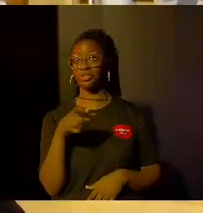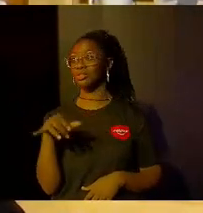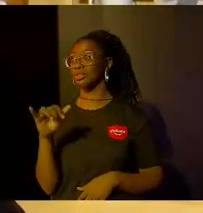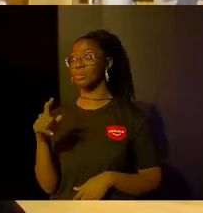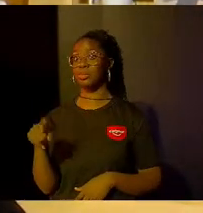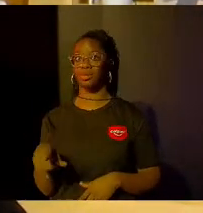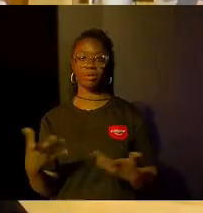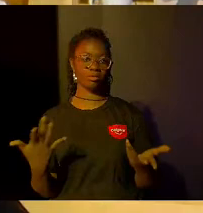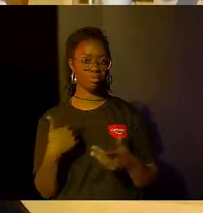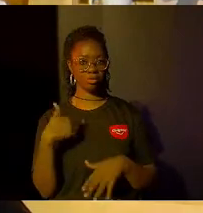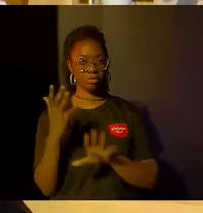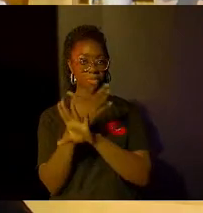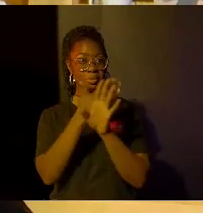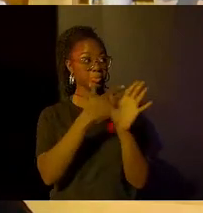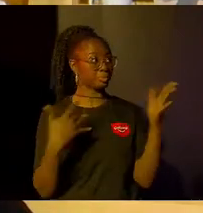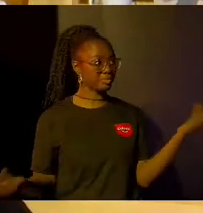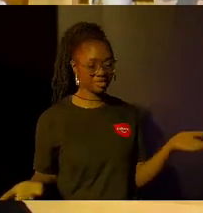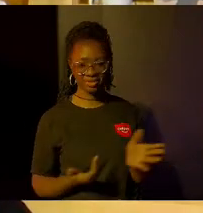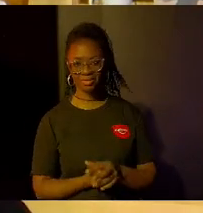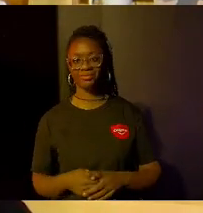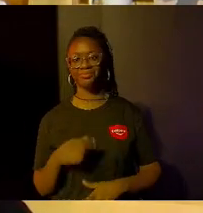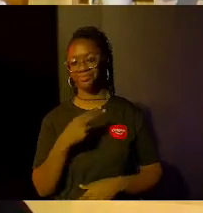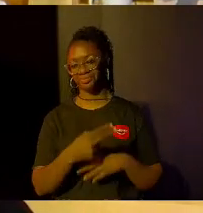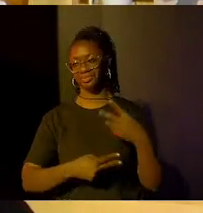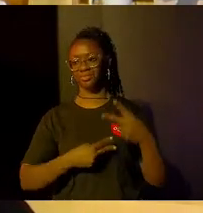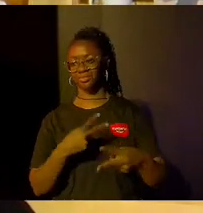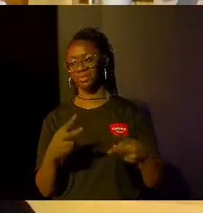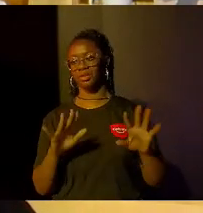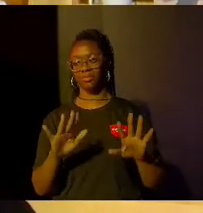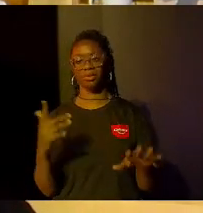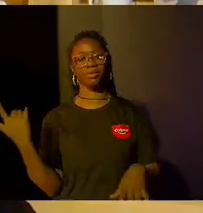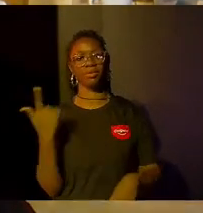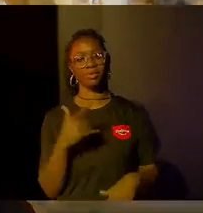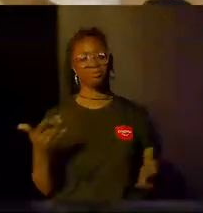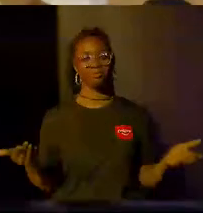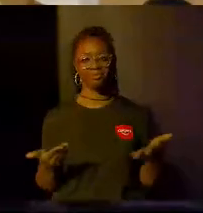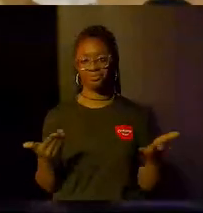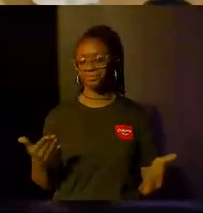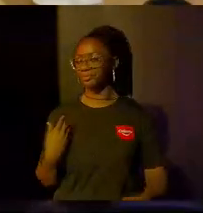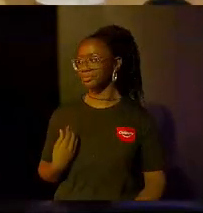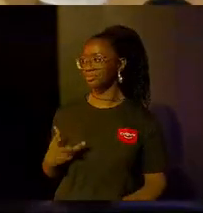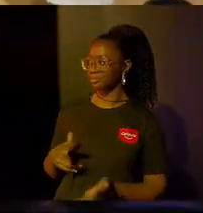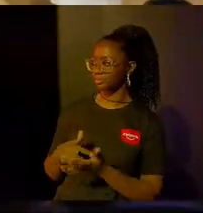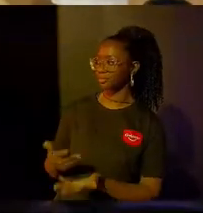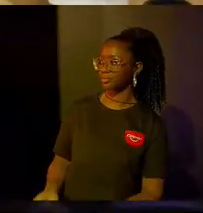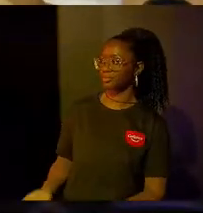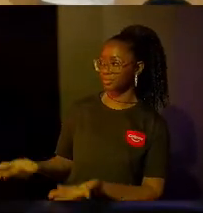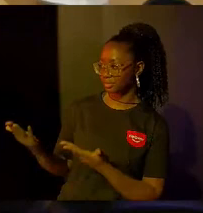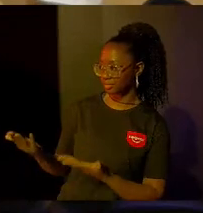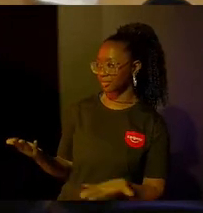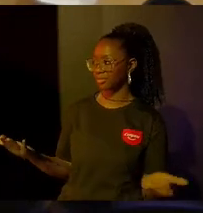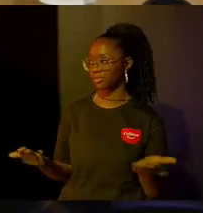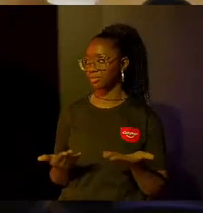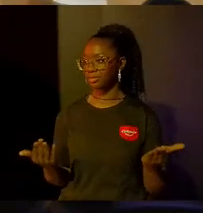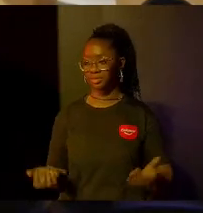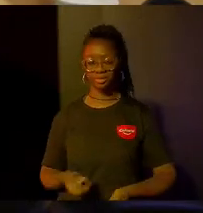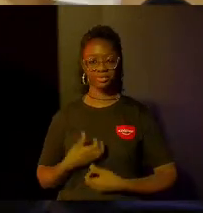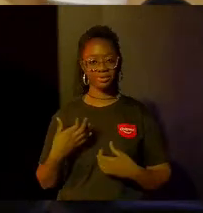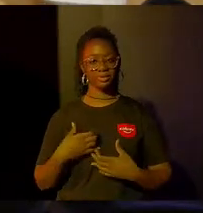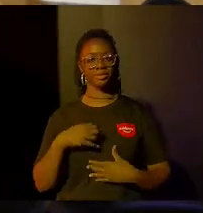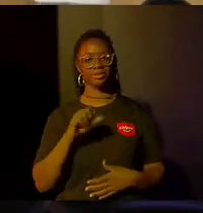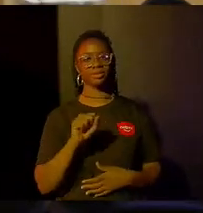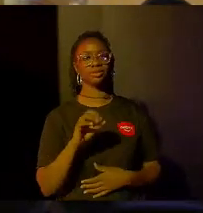Sei lá onde o Cleiton estava perdido por essa Bienal mas ele finalmente está aqui entre nós e agora ele é todo seu Stephanie Borges Nossa poeta